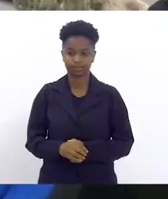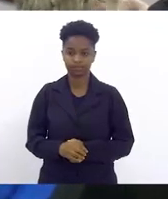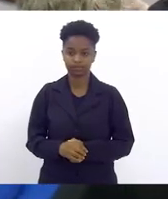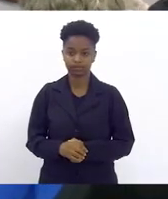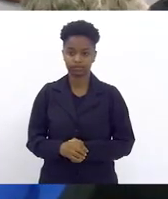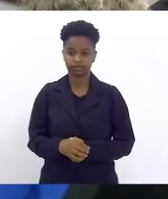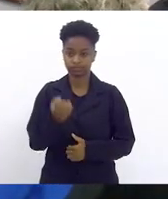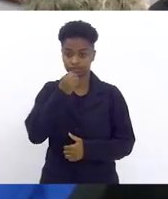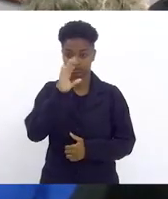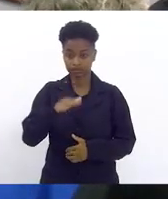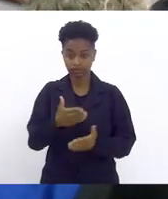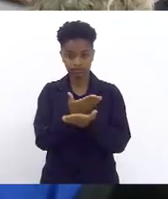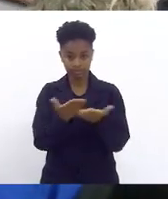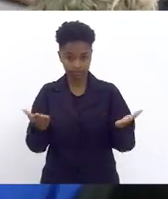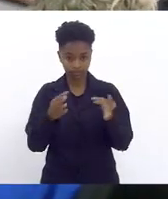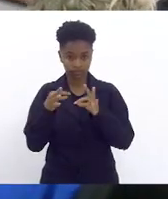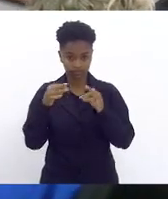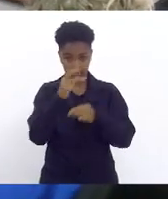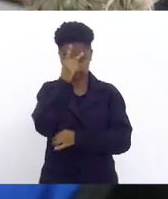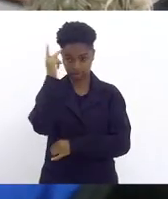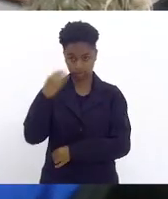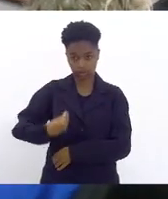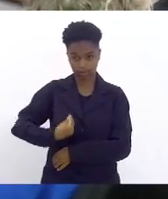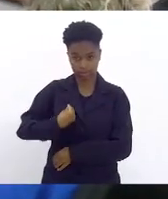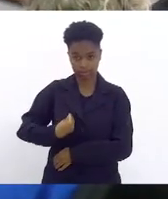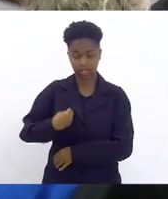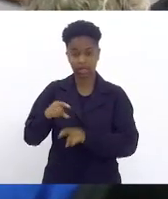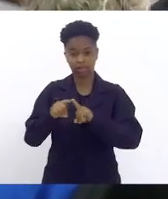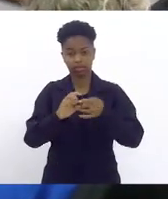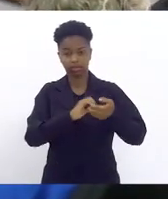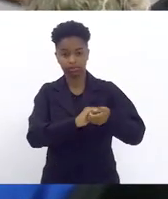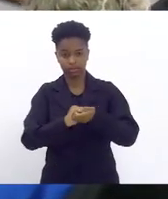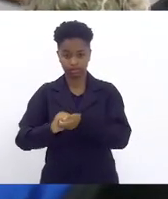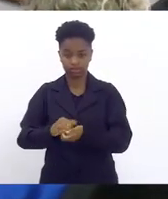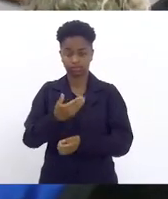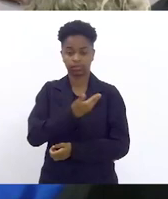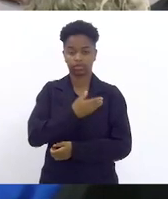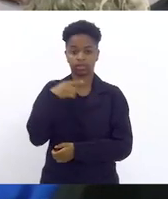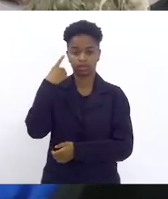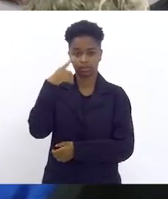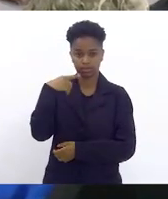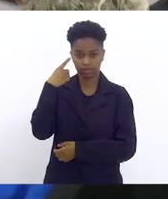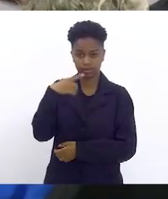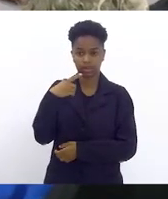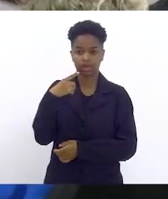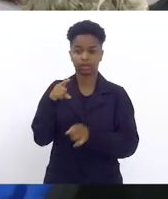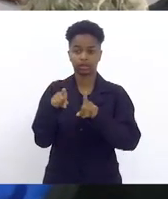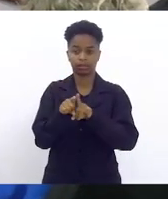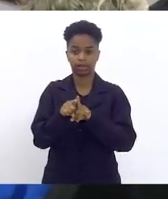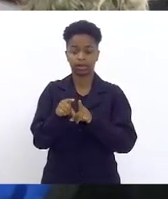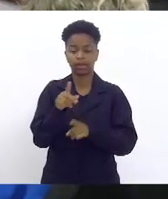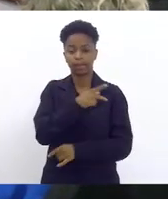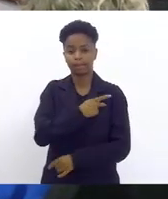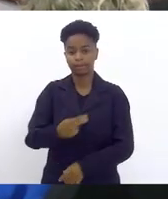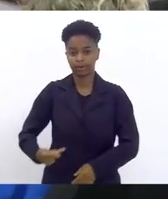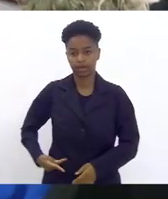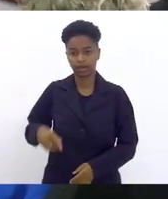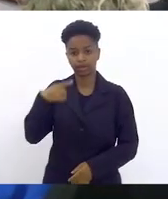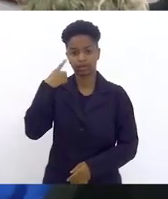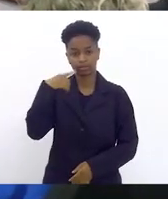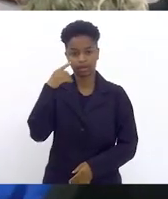Boa tarde para todas as pessoas aqui presentes saudando os companheiros deputados começando com o presidente Deputado